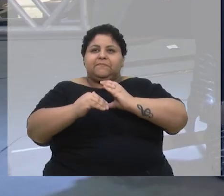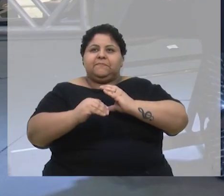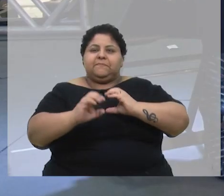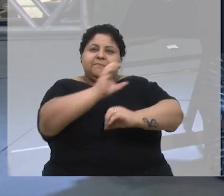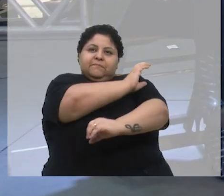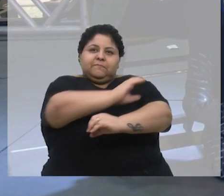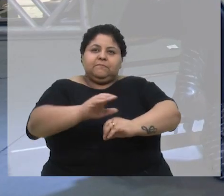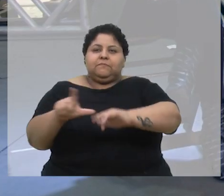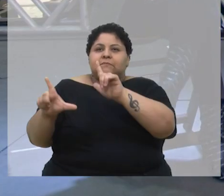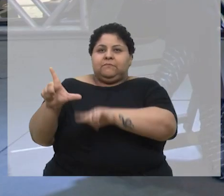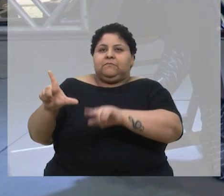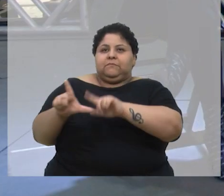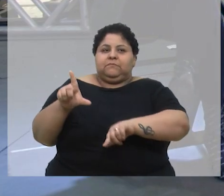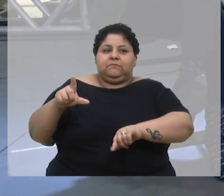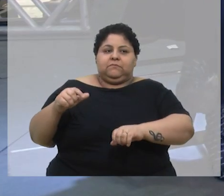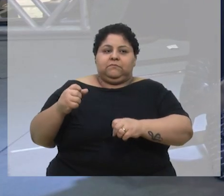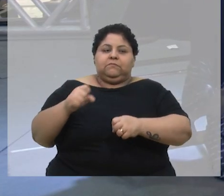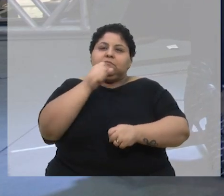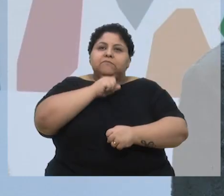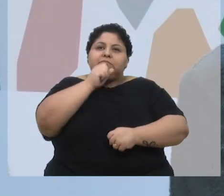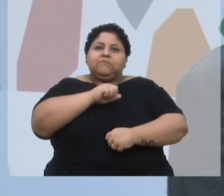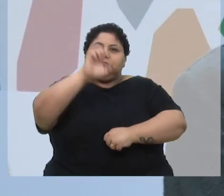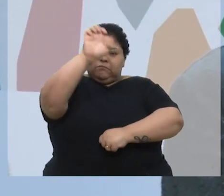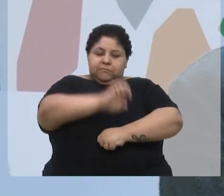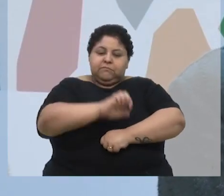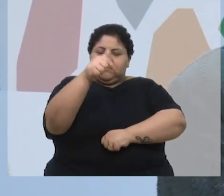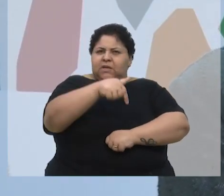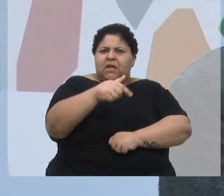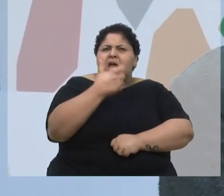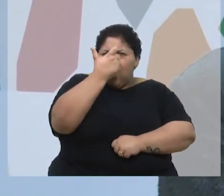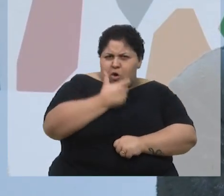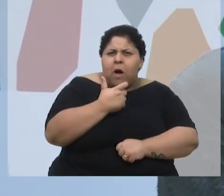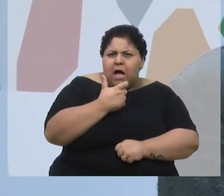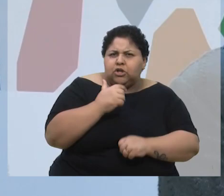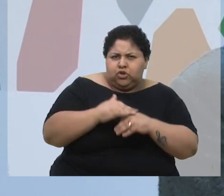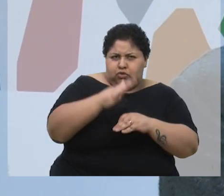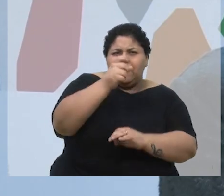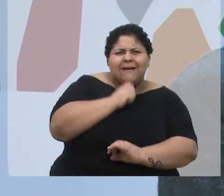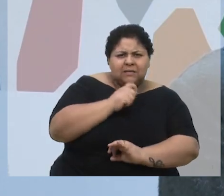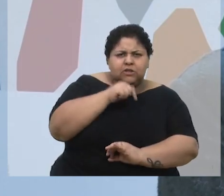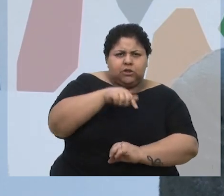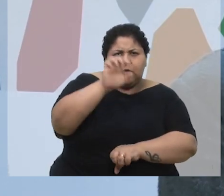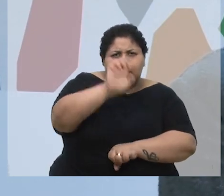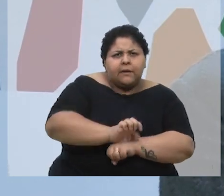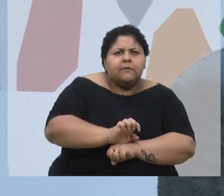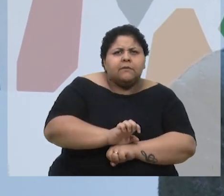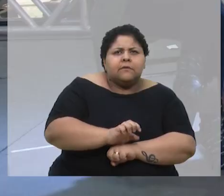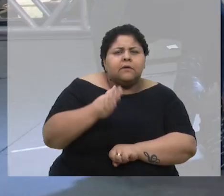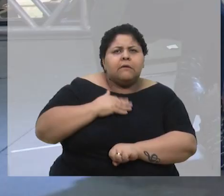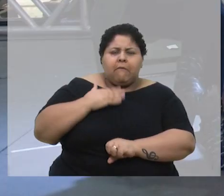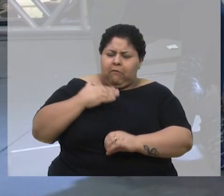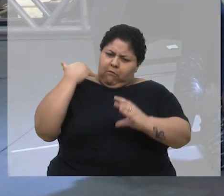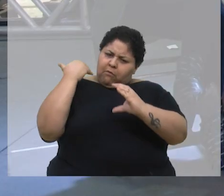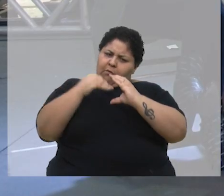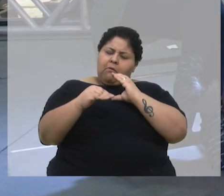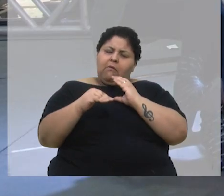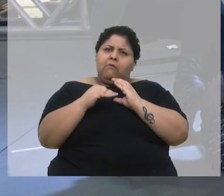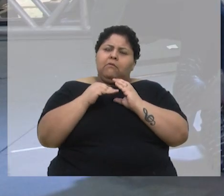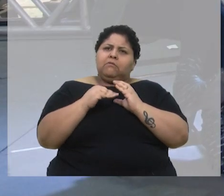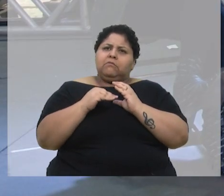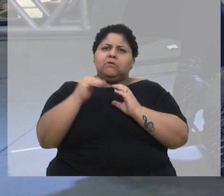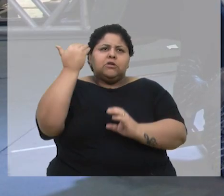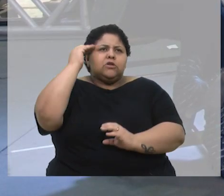enfim, dar um oi e depois contar como é que surgiu essa vontade de escrever. Bom, então, é uma satisfação estar aqui